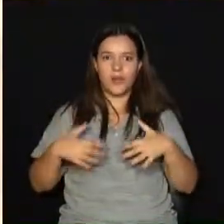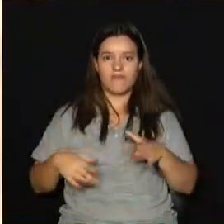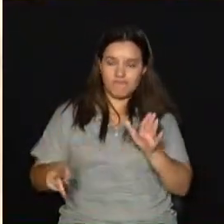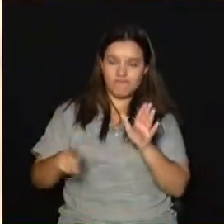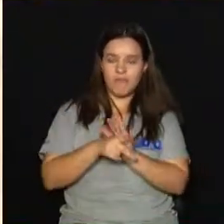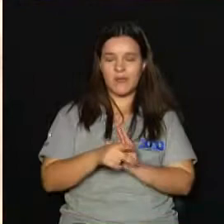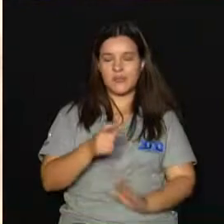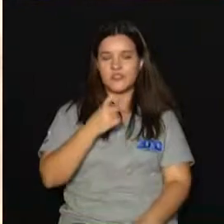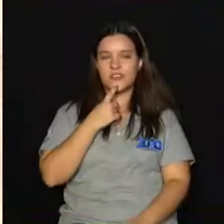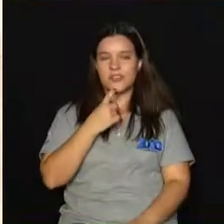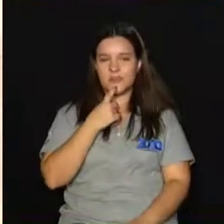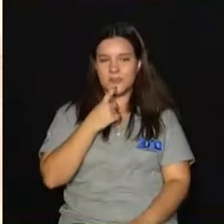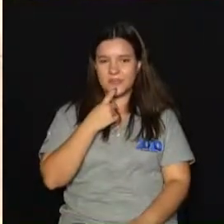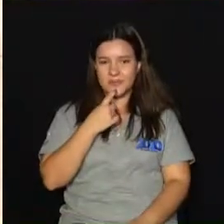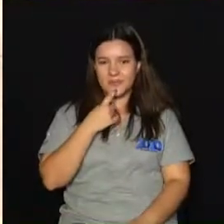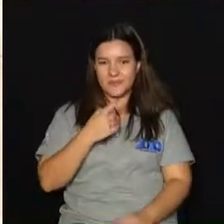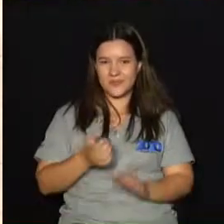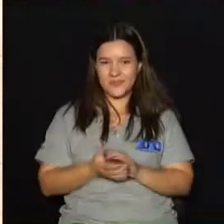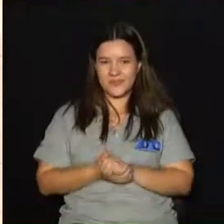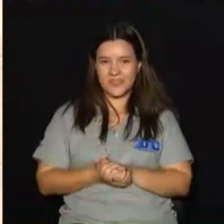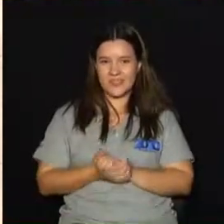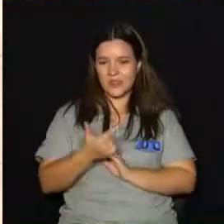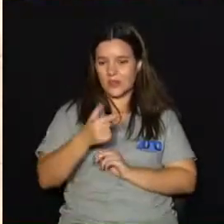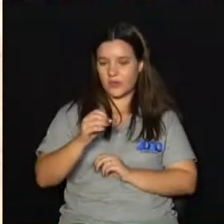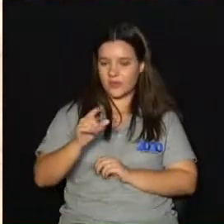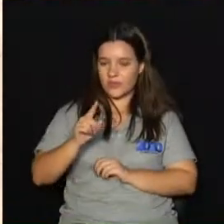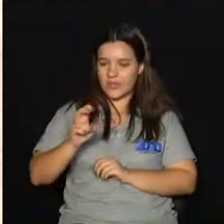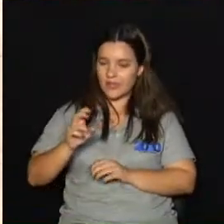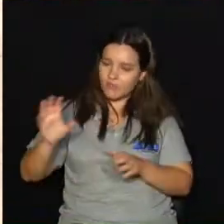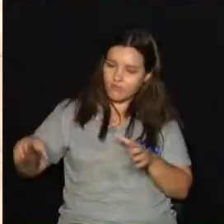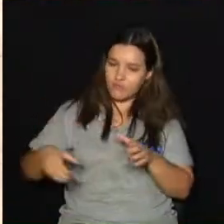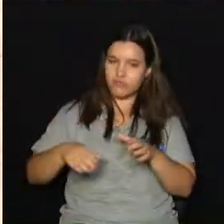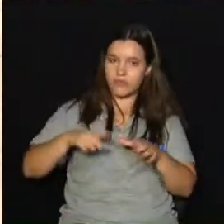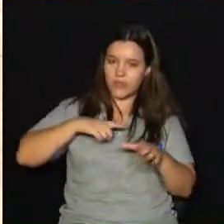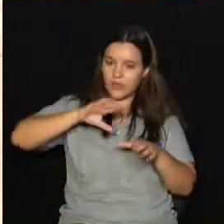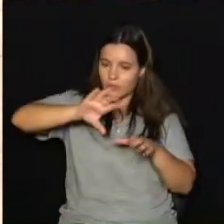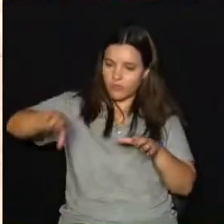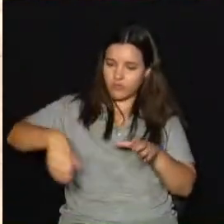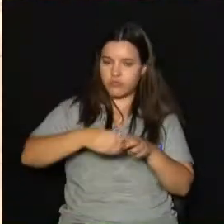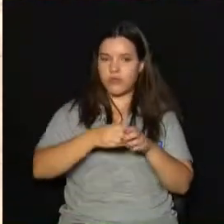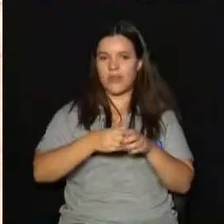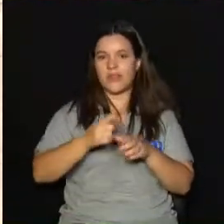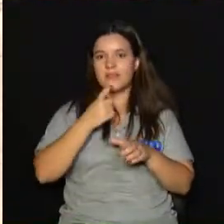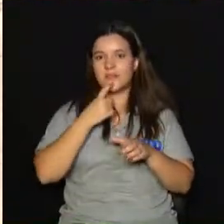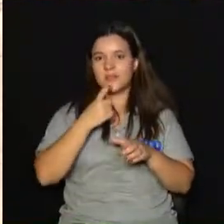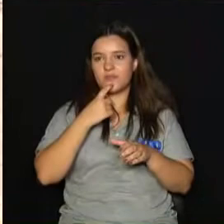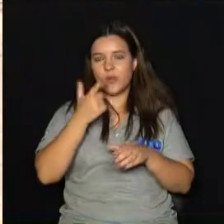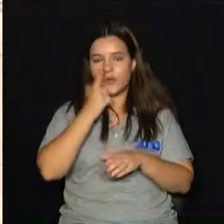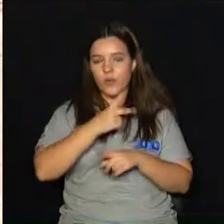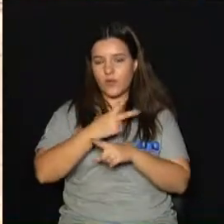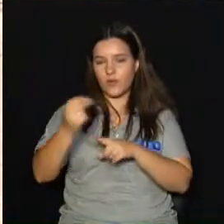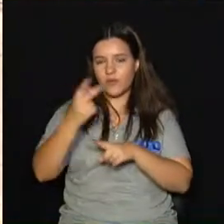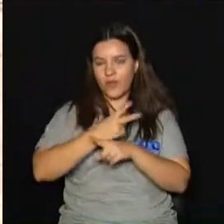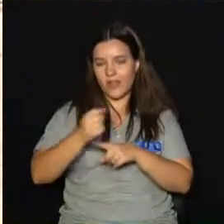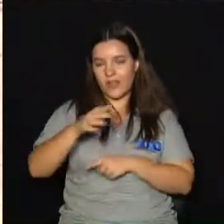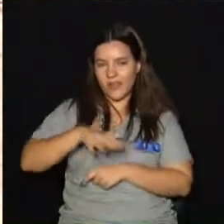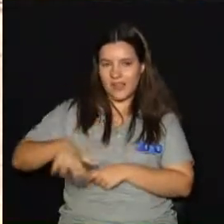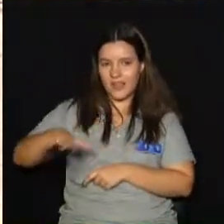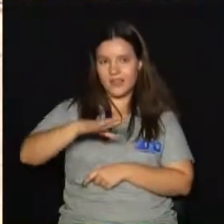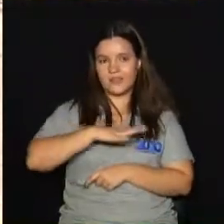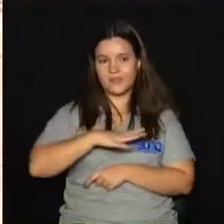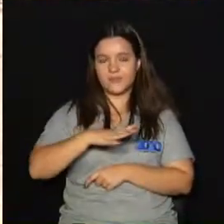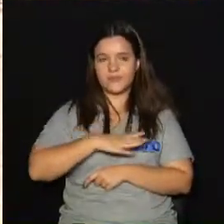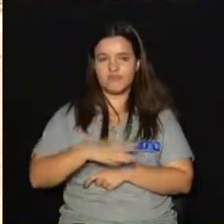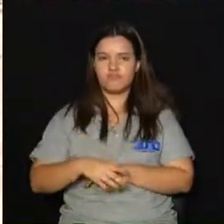Campinas em 2015, né? E aí conseguiu diversas vitórias para essa região da cidade. Por